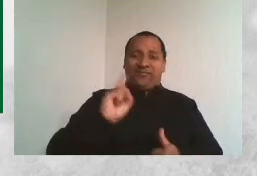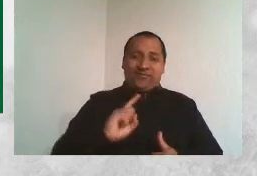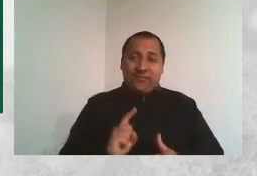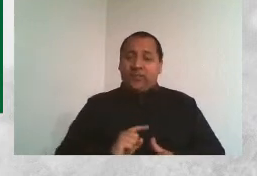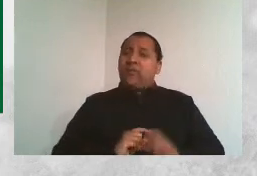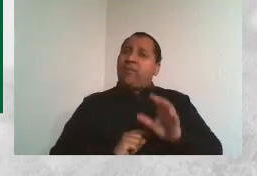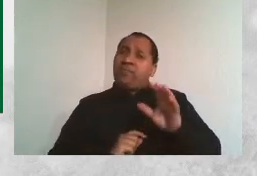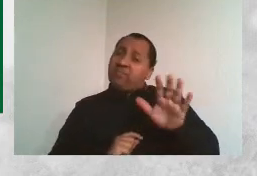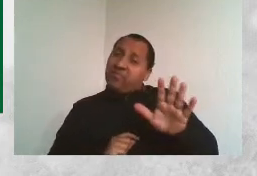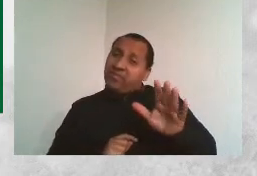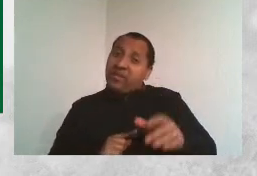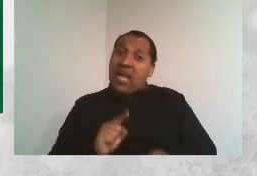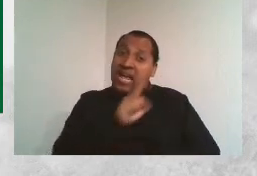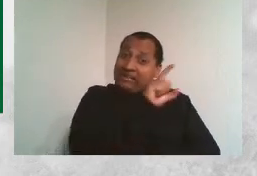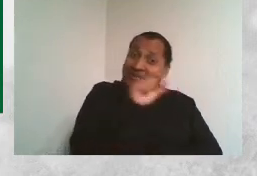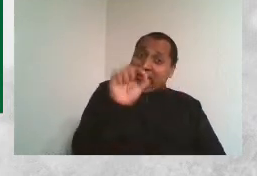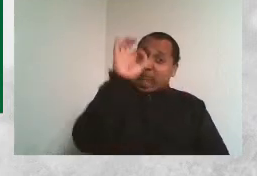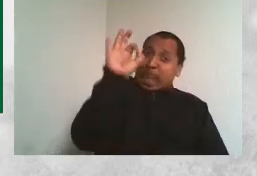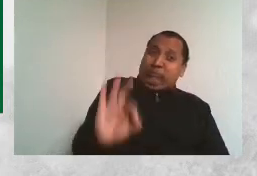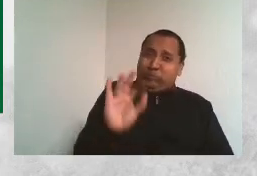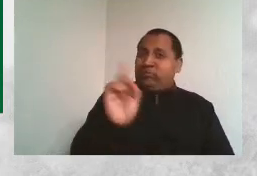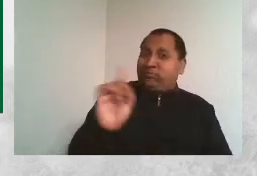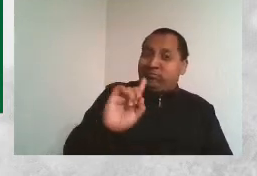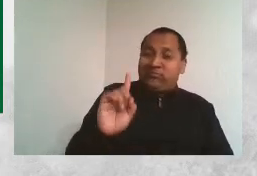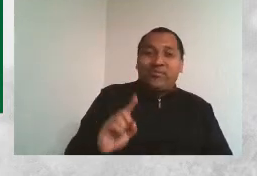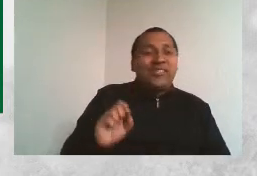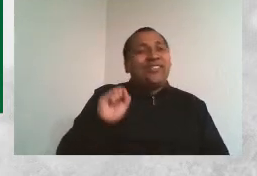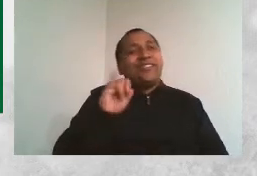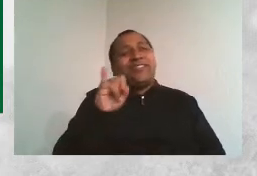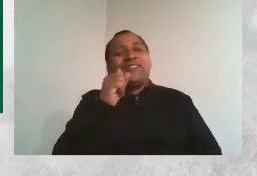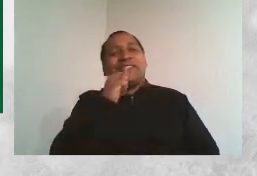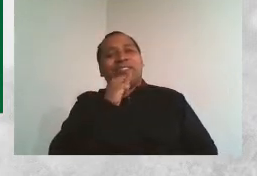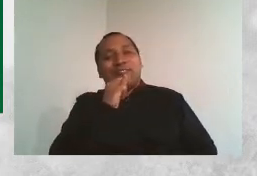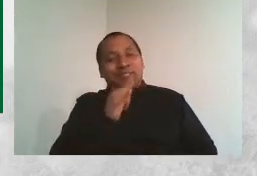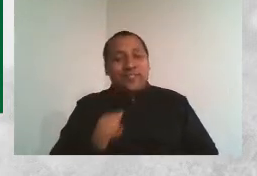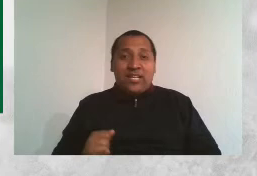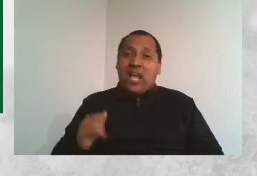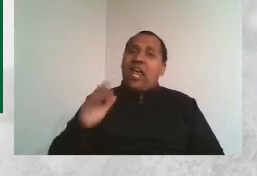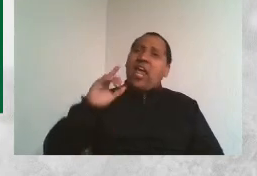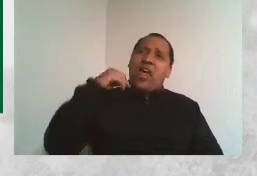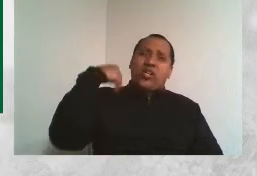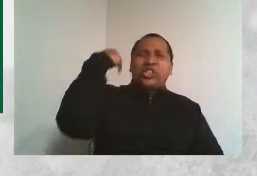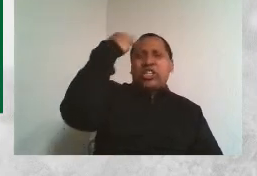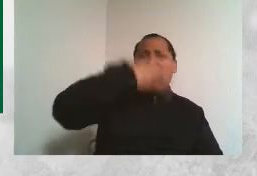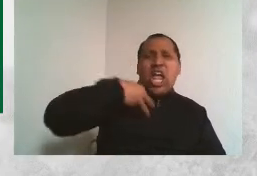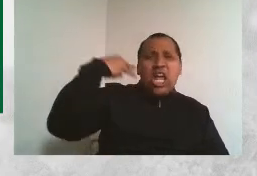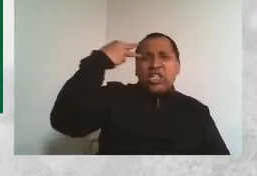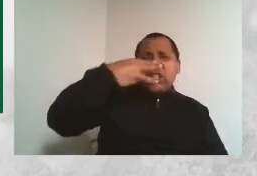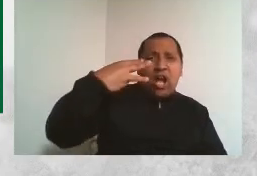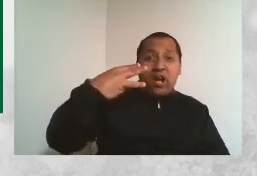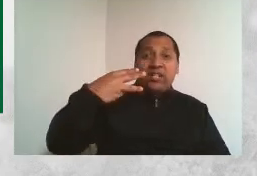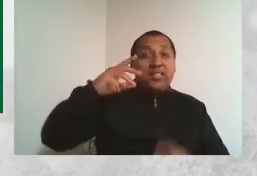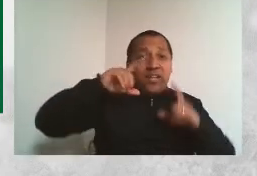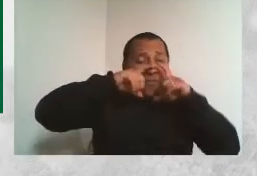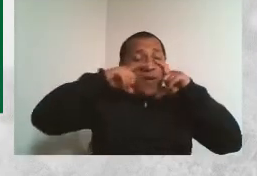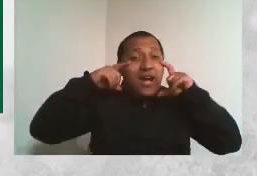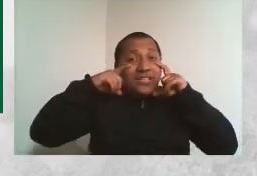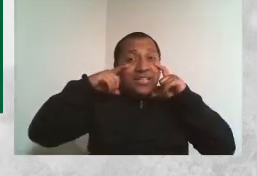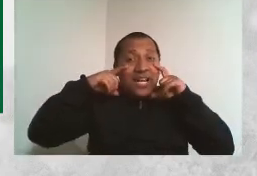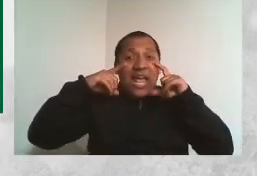boa assim. E se eu permanecer mais de 3 horas com a minha máscara, vai aumentar a umidade e